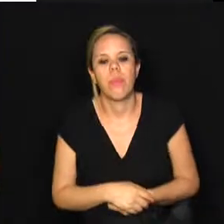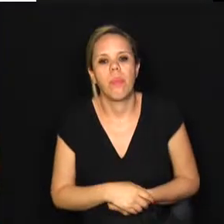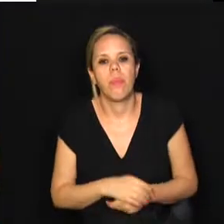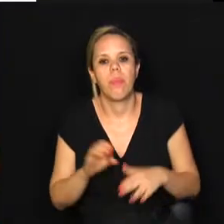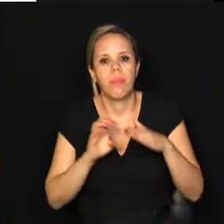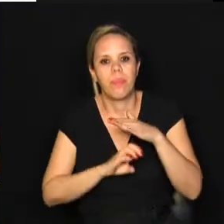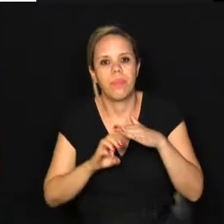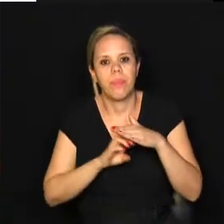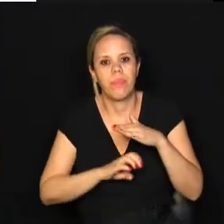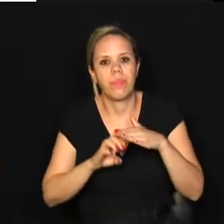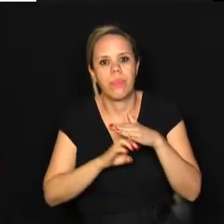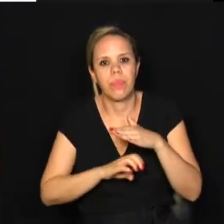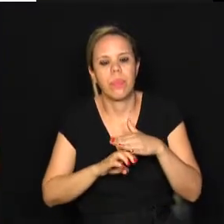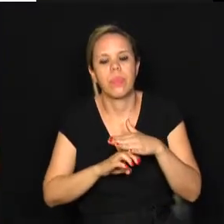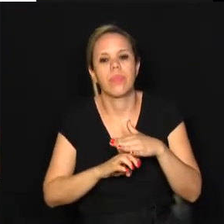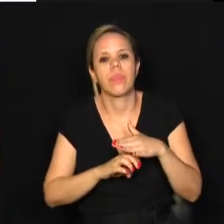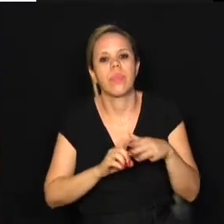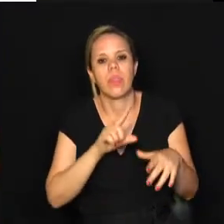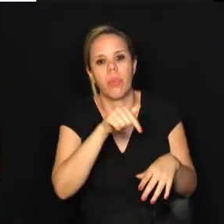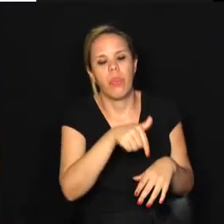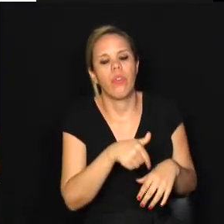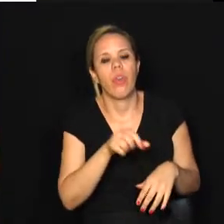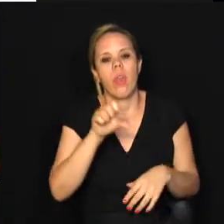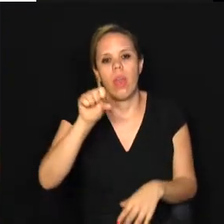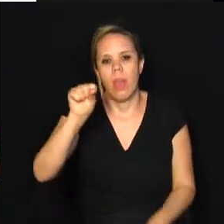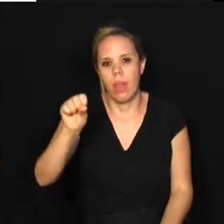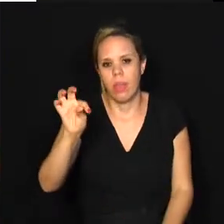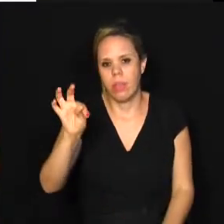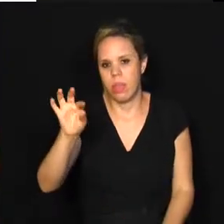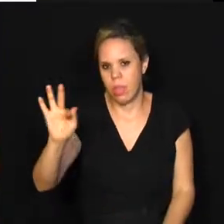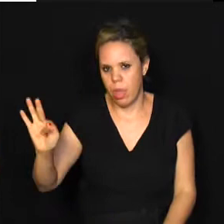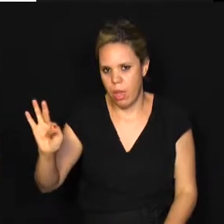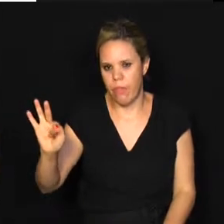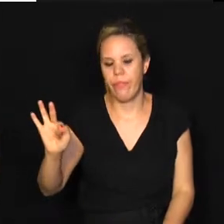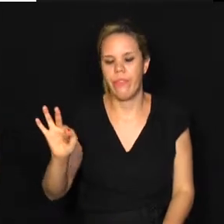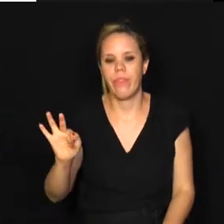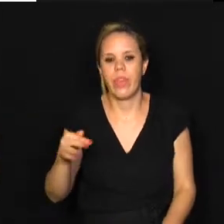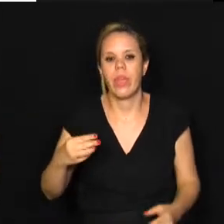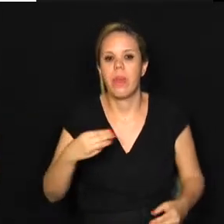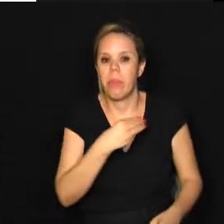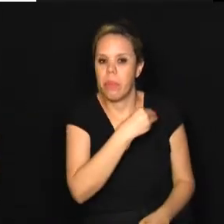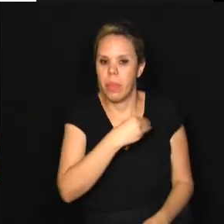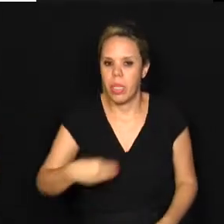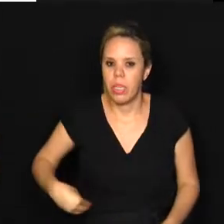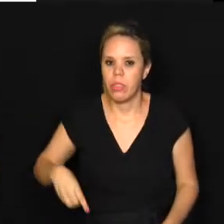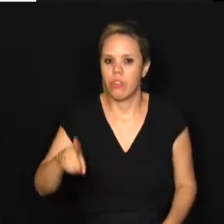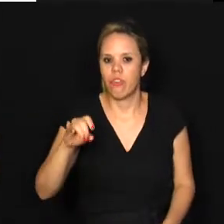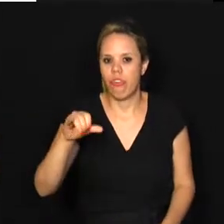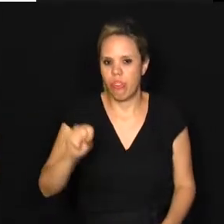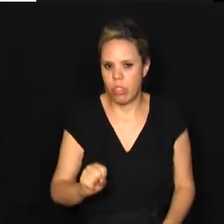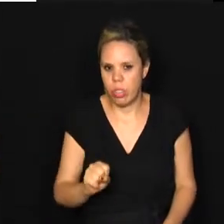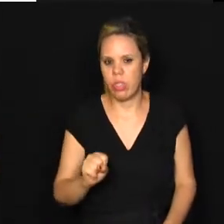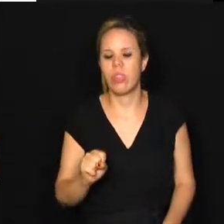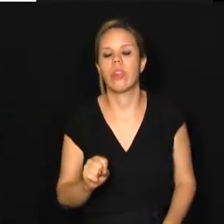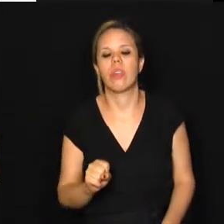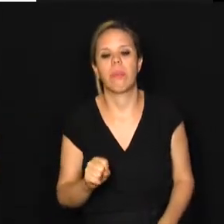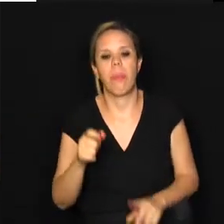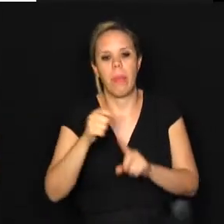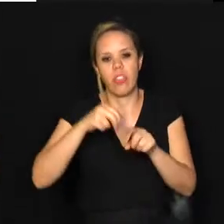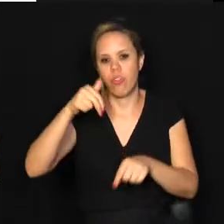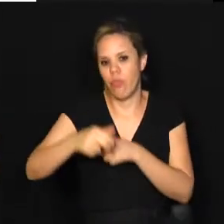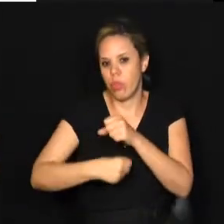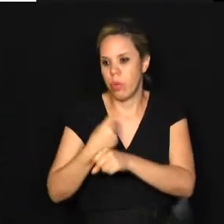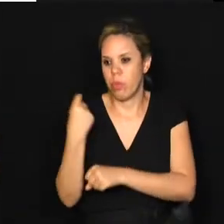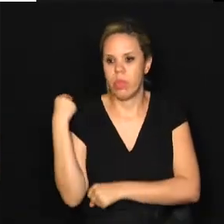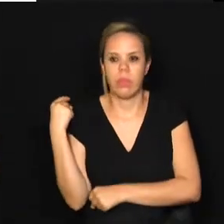empresa recorreu ao STF, onde o ministro Dias Toffoli deu uma liminar ainda em novembro do ano passado,